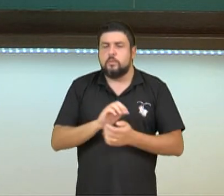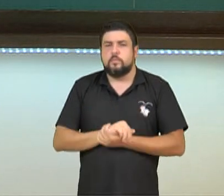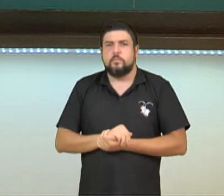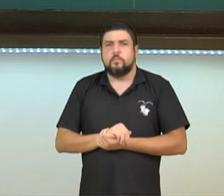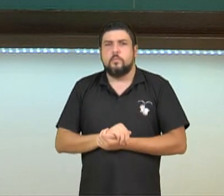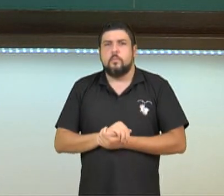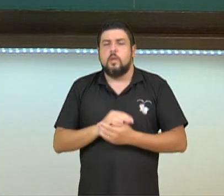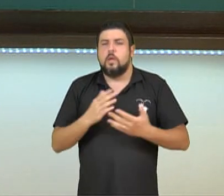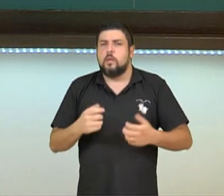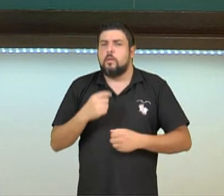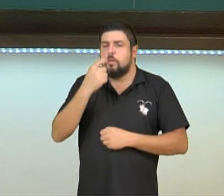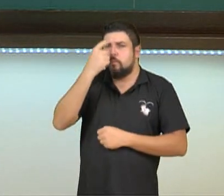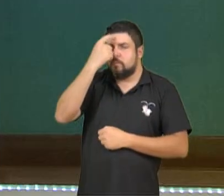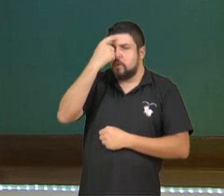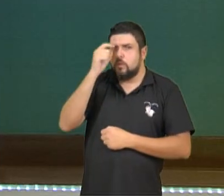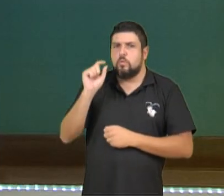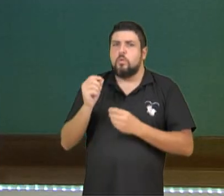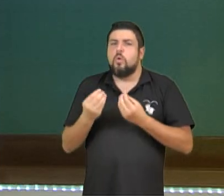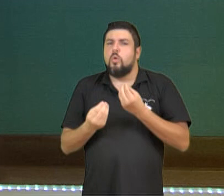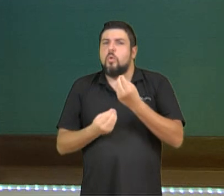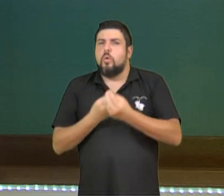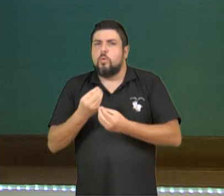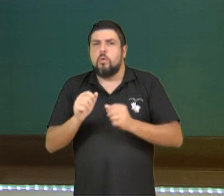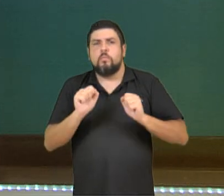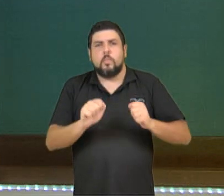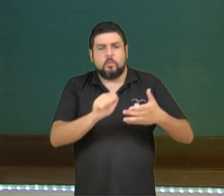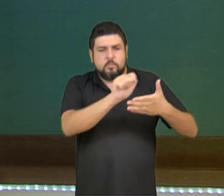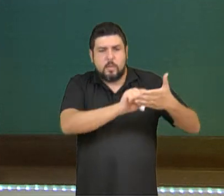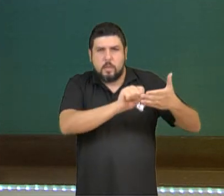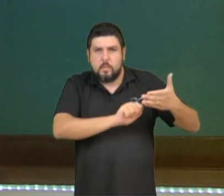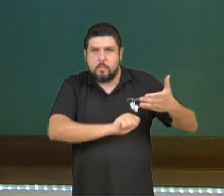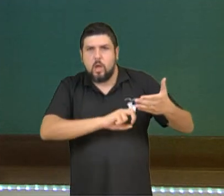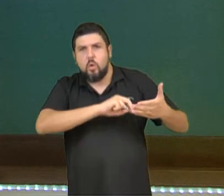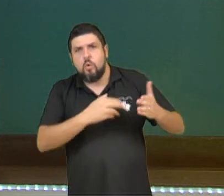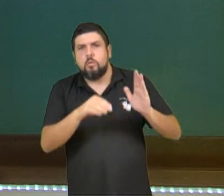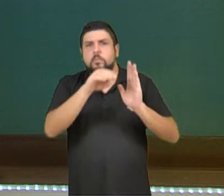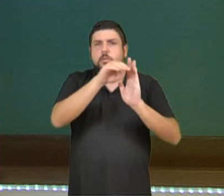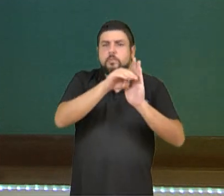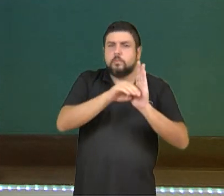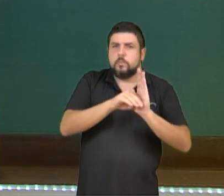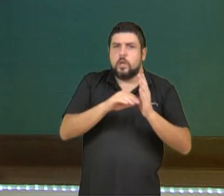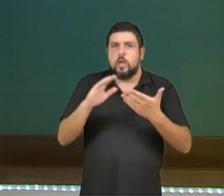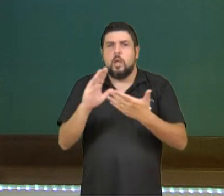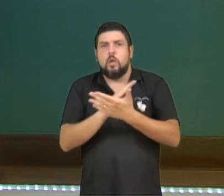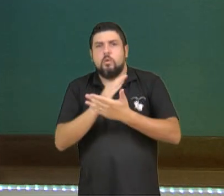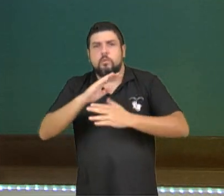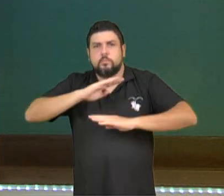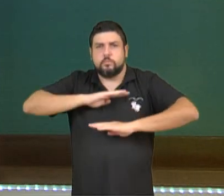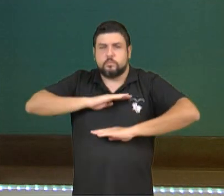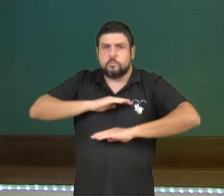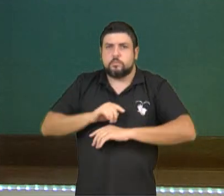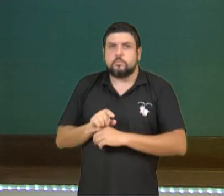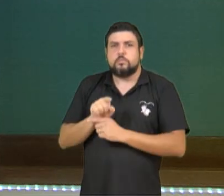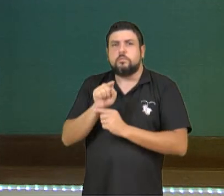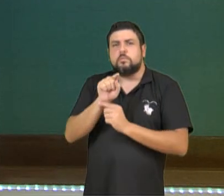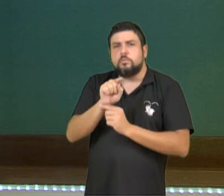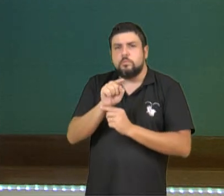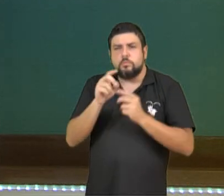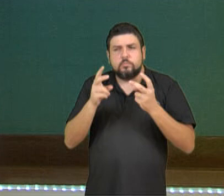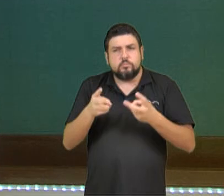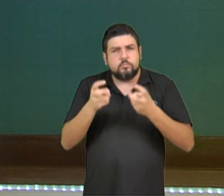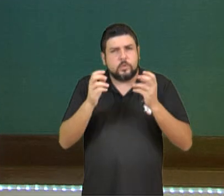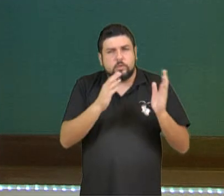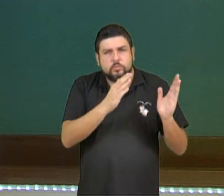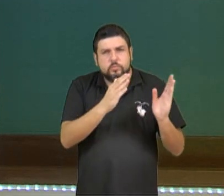aluno, aí, que pode ser numa forma descritiva ou em itens, algumas situações que você deve ter